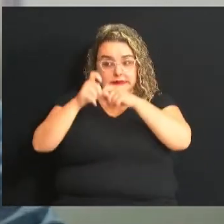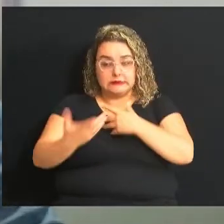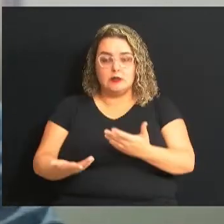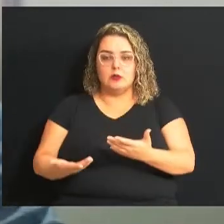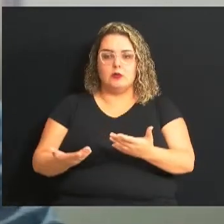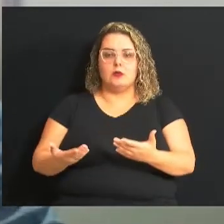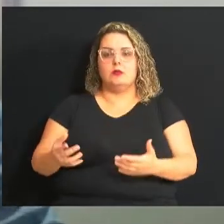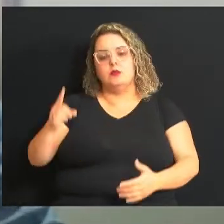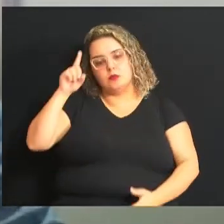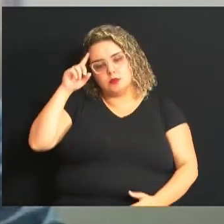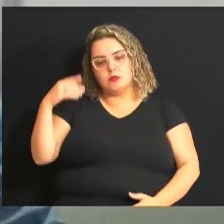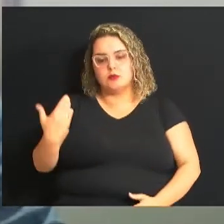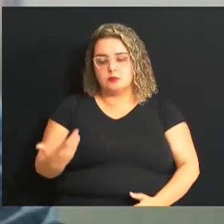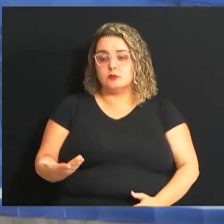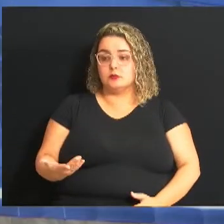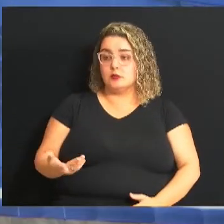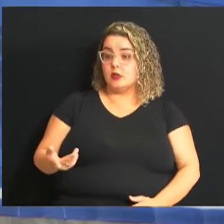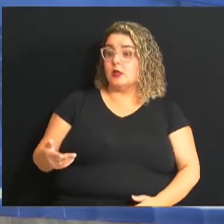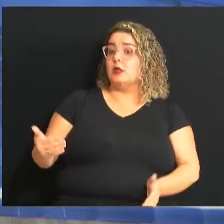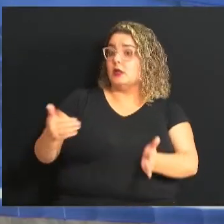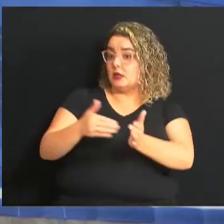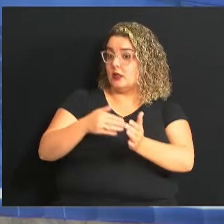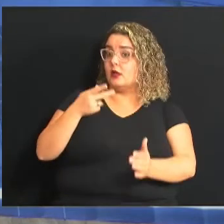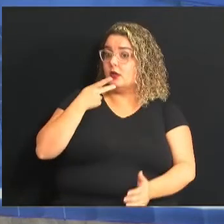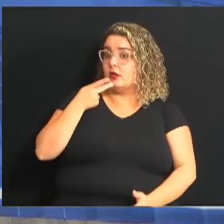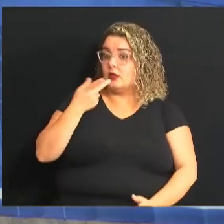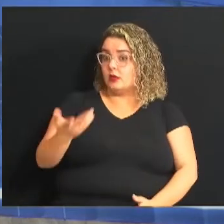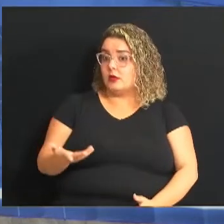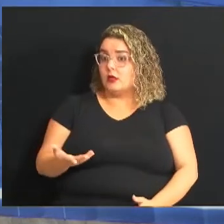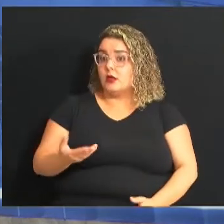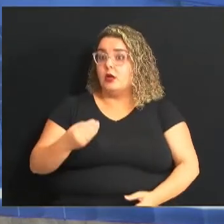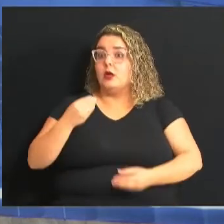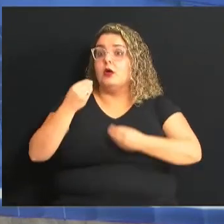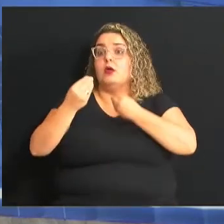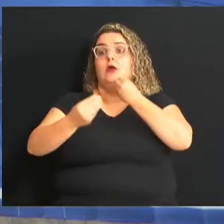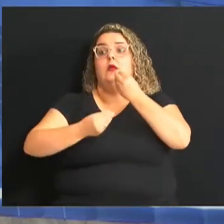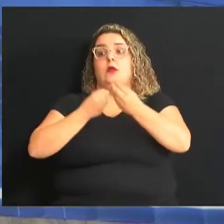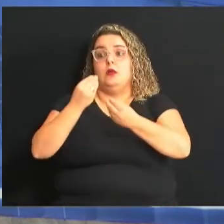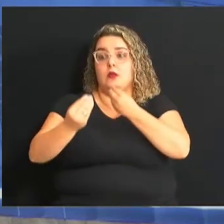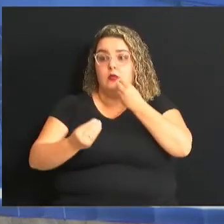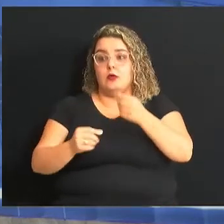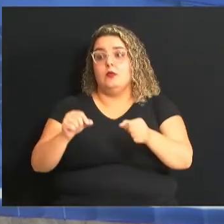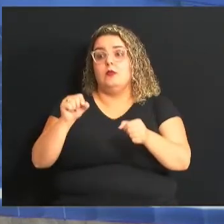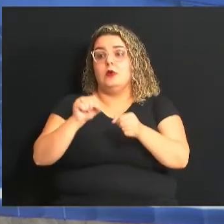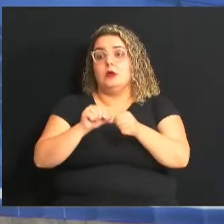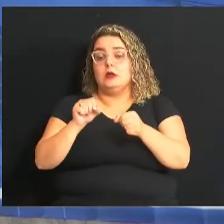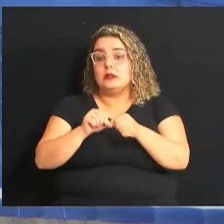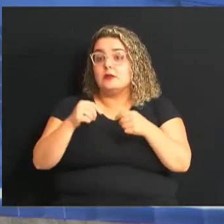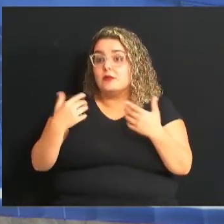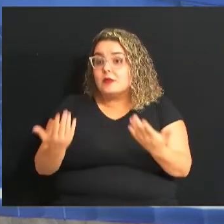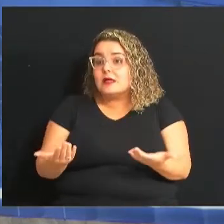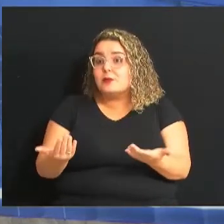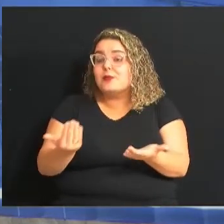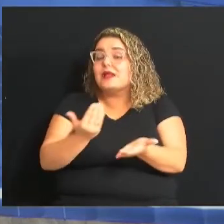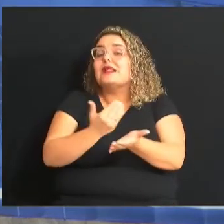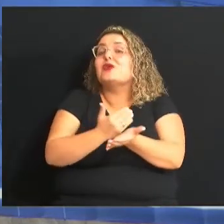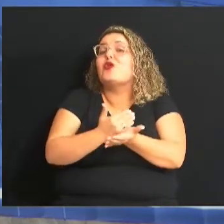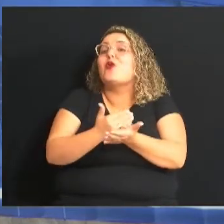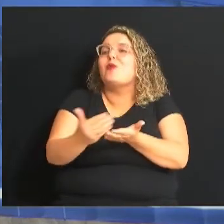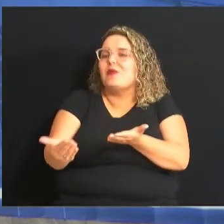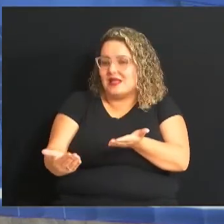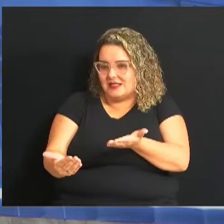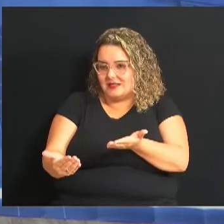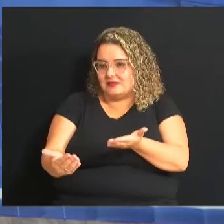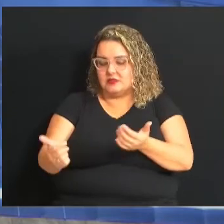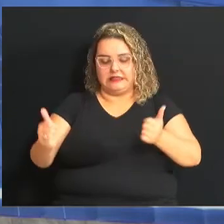vida. Até reforçar aí, né? Como é que a gente faz, então, para esse começo? A pessoa